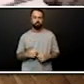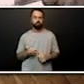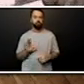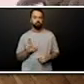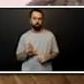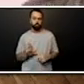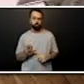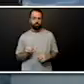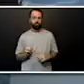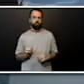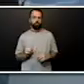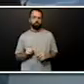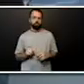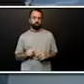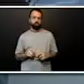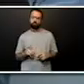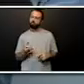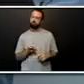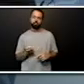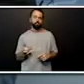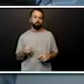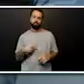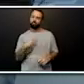porém, jamais divido.